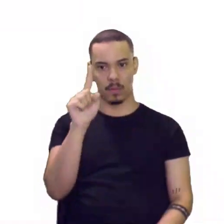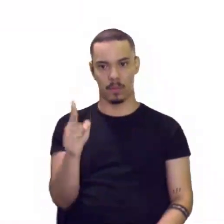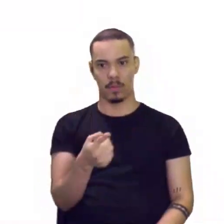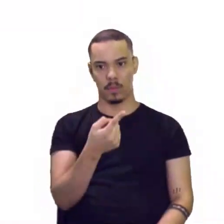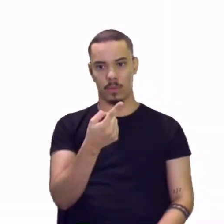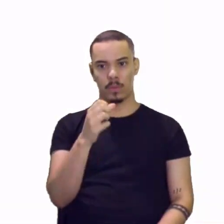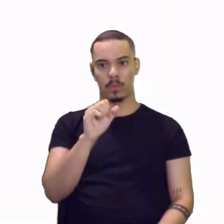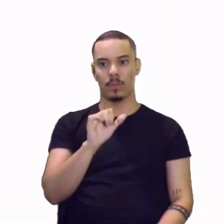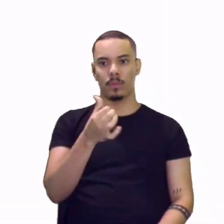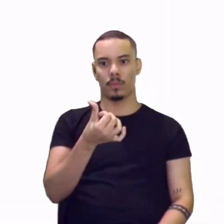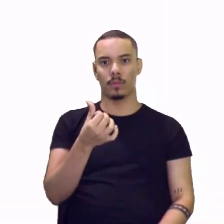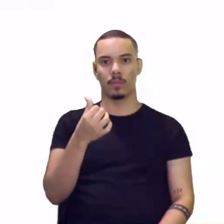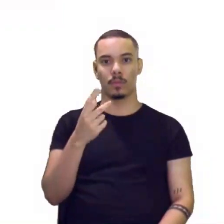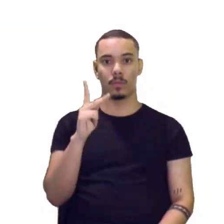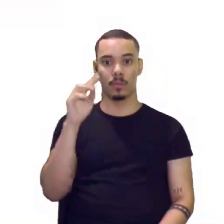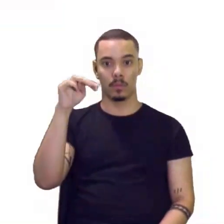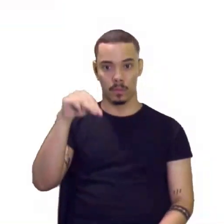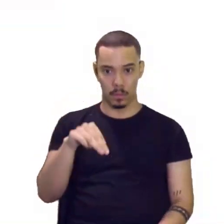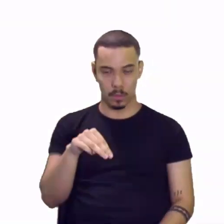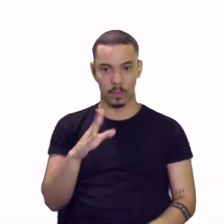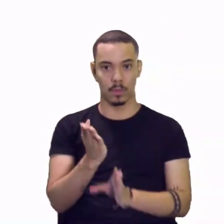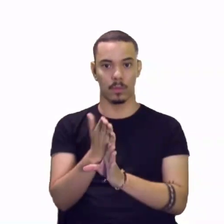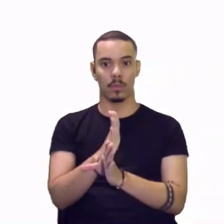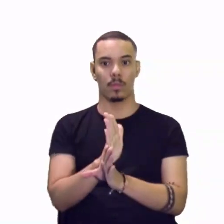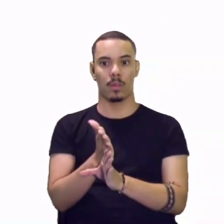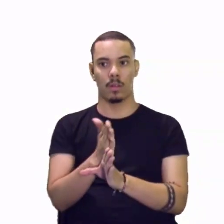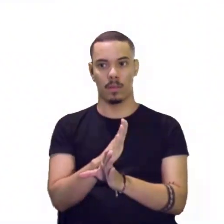23,86 quilômetros de fronteiras.